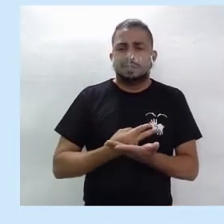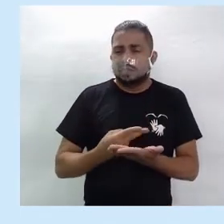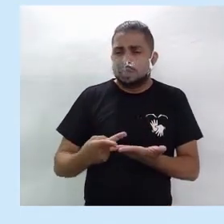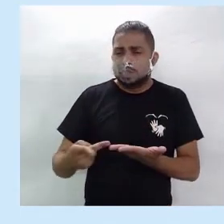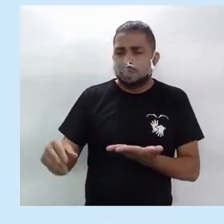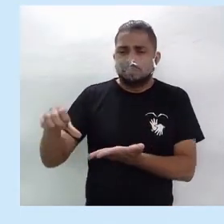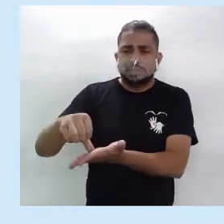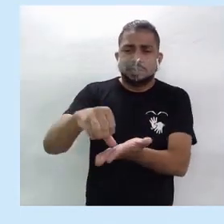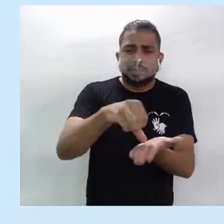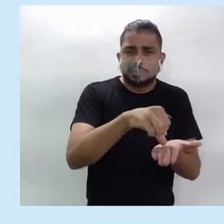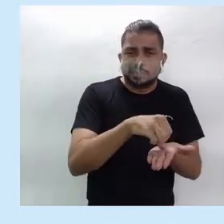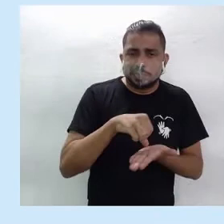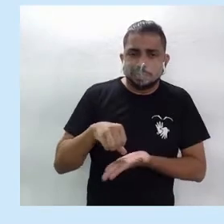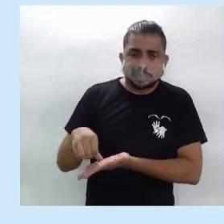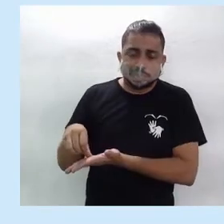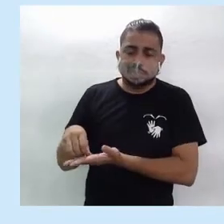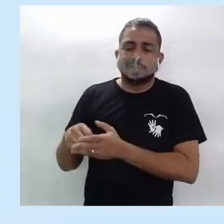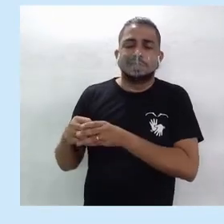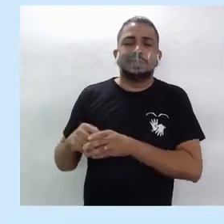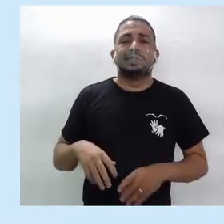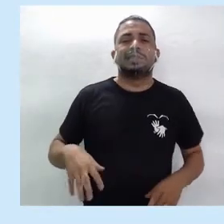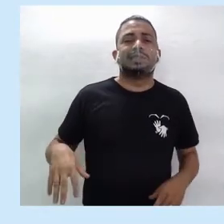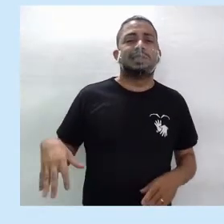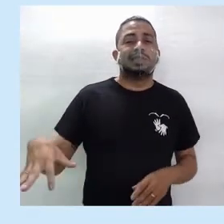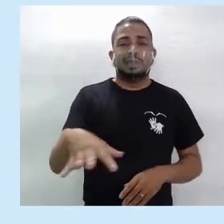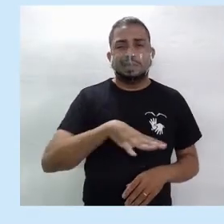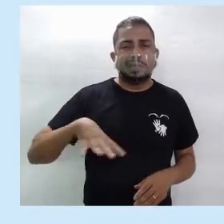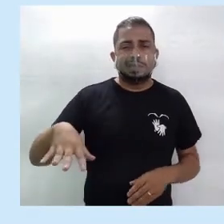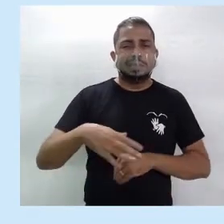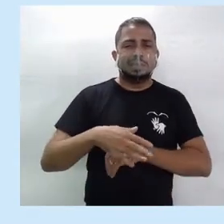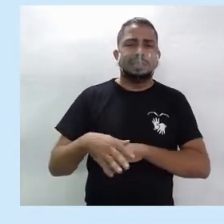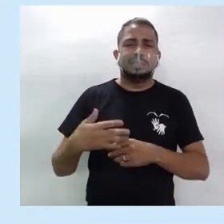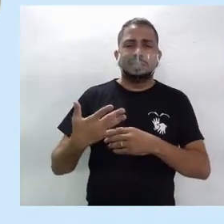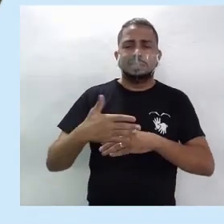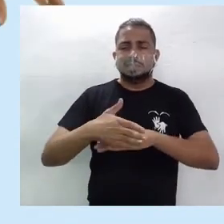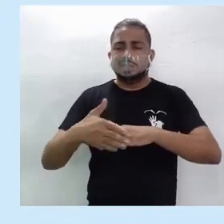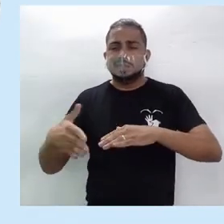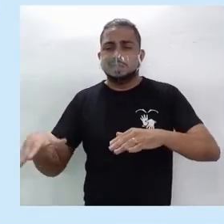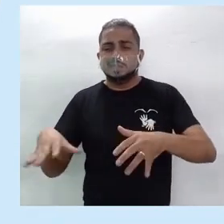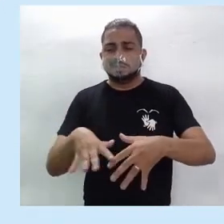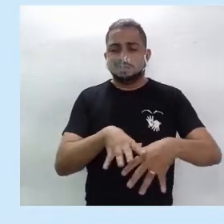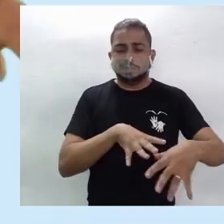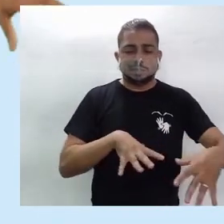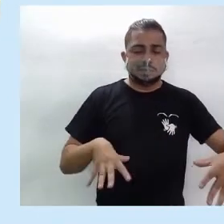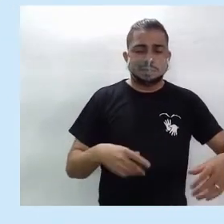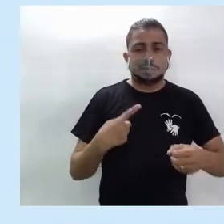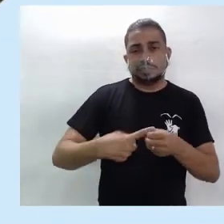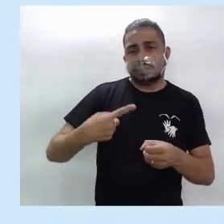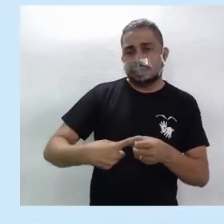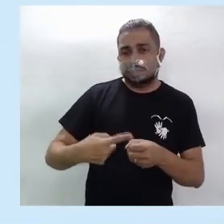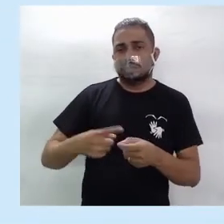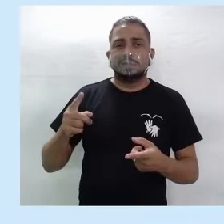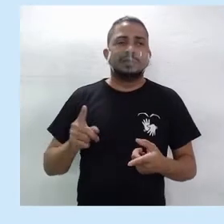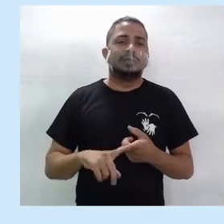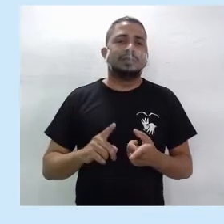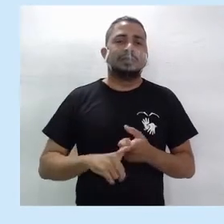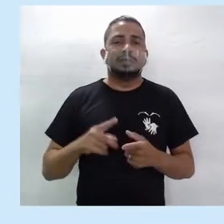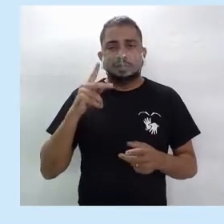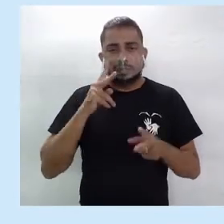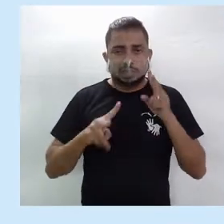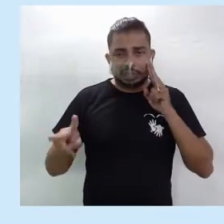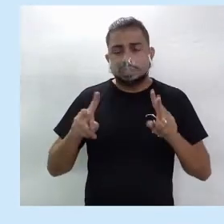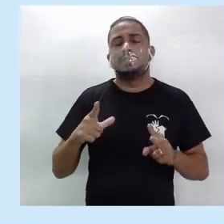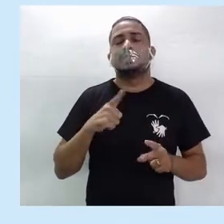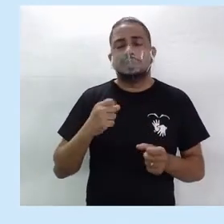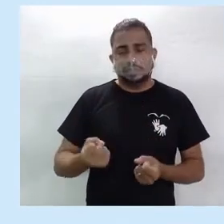Pernambuco, principalmente em áreas na área litorânea, né, na parte ali mais indo para o interior, para o agreste, a gente vai ver que existe